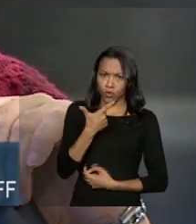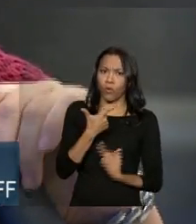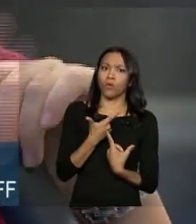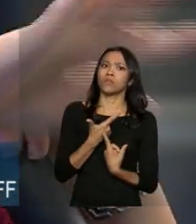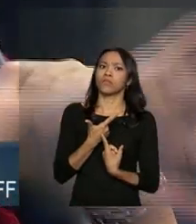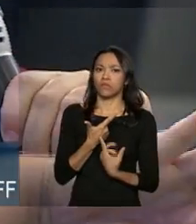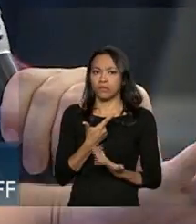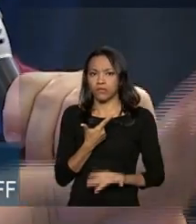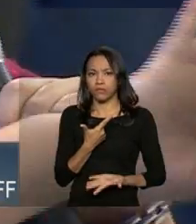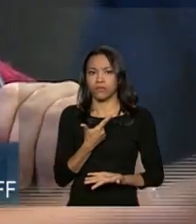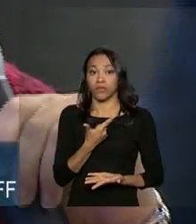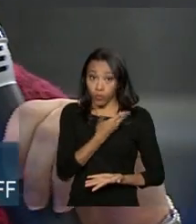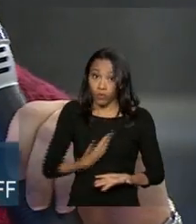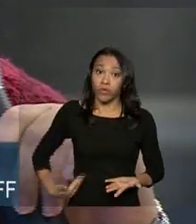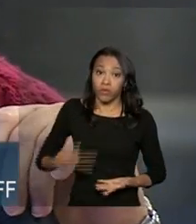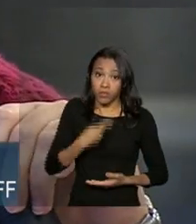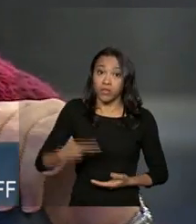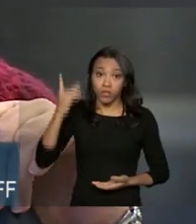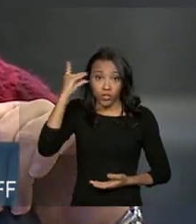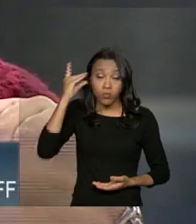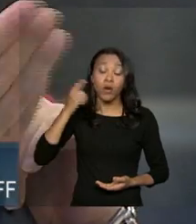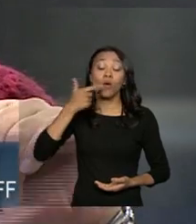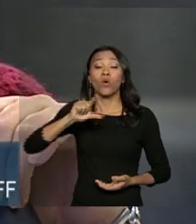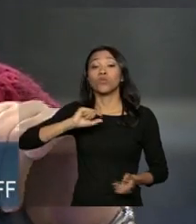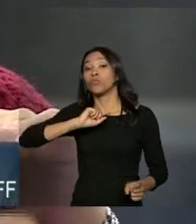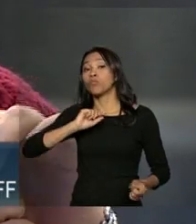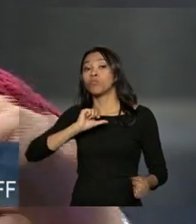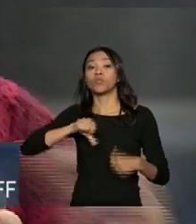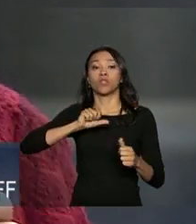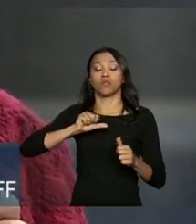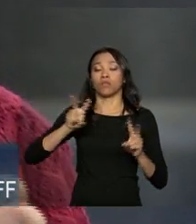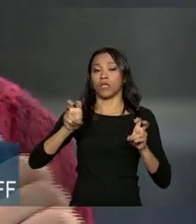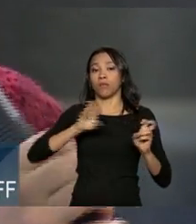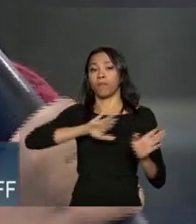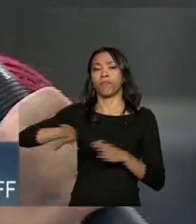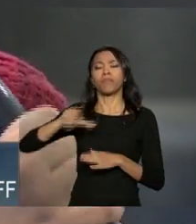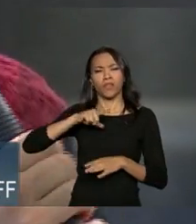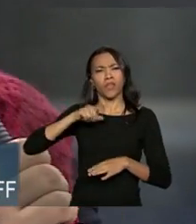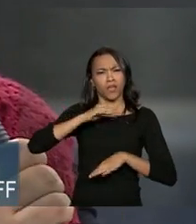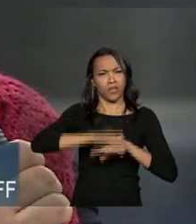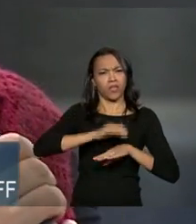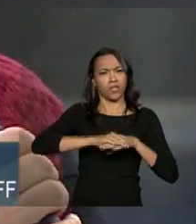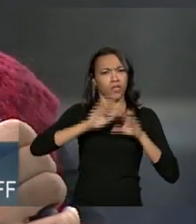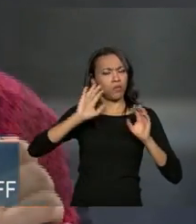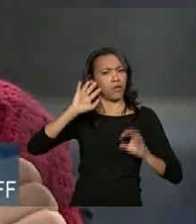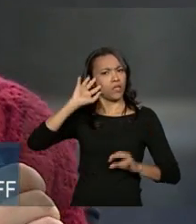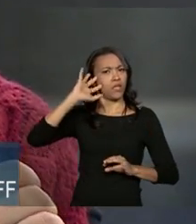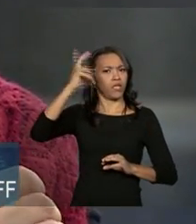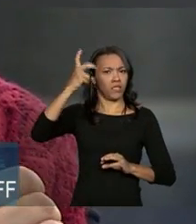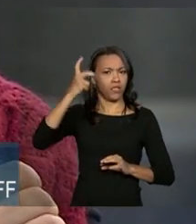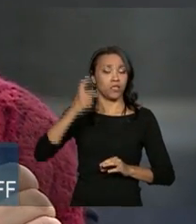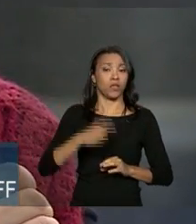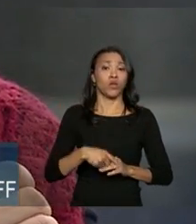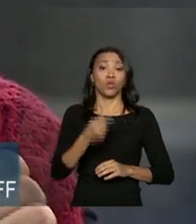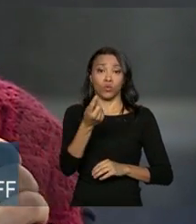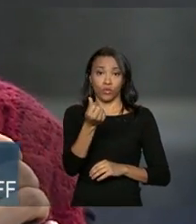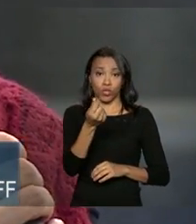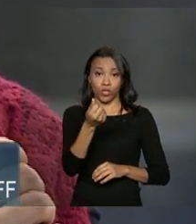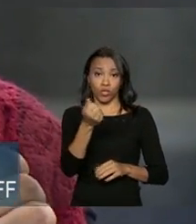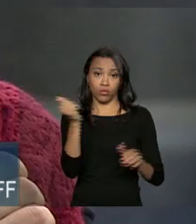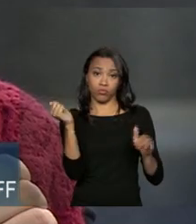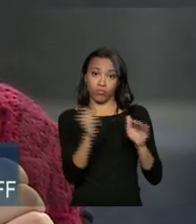Palácio Planalto. A outra, mudando um pouco de assunto, queria saber se já tem alguma decisão sobre os depósitos a liberação dos depósitos